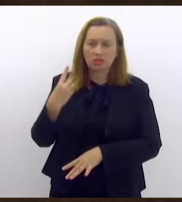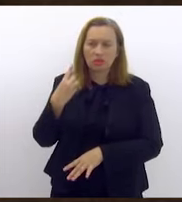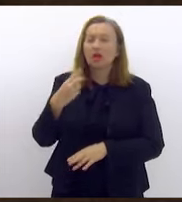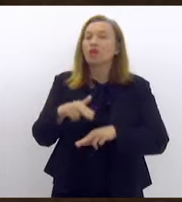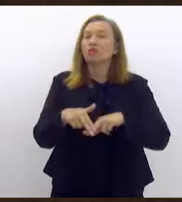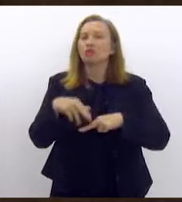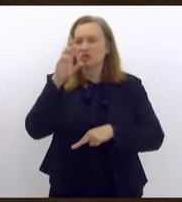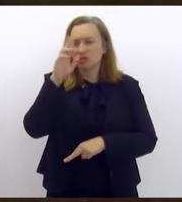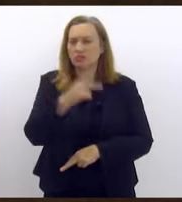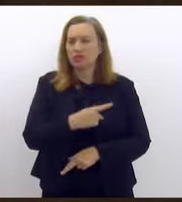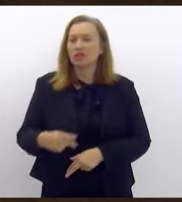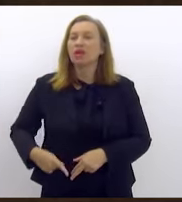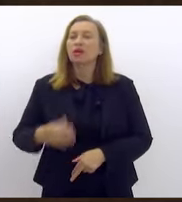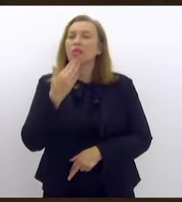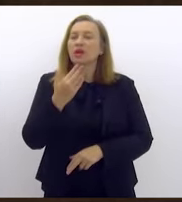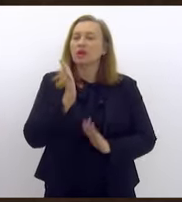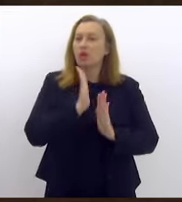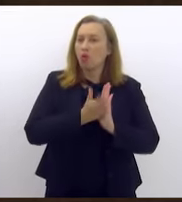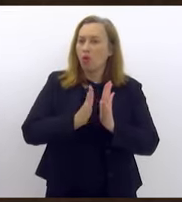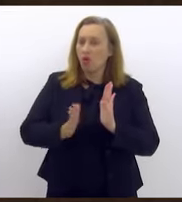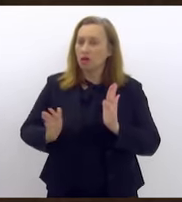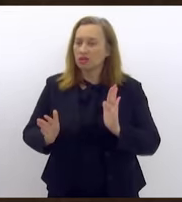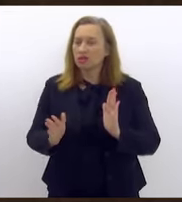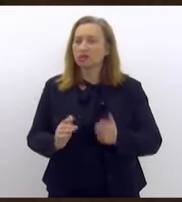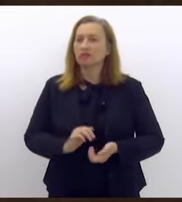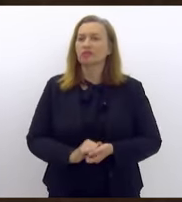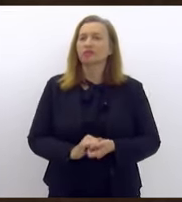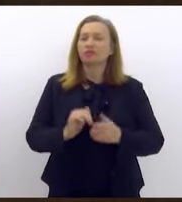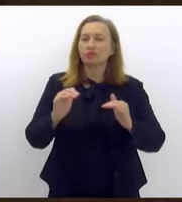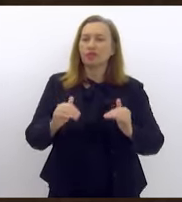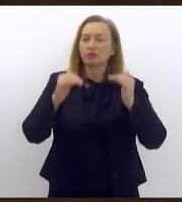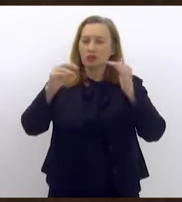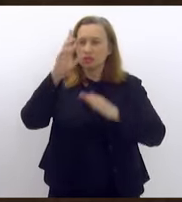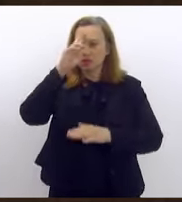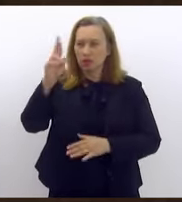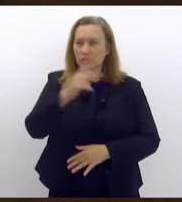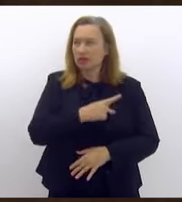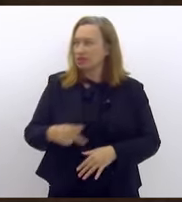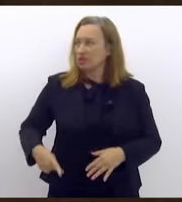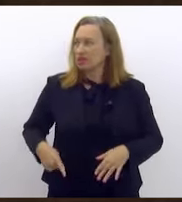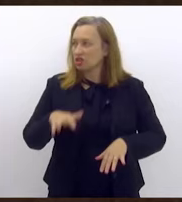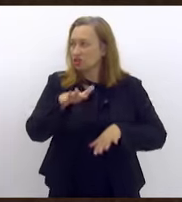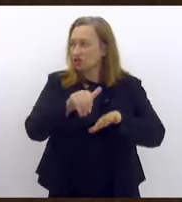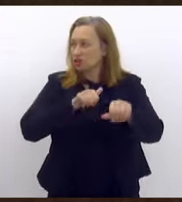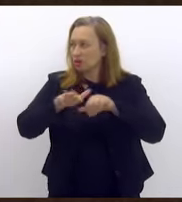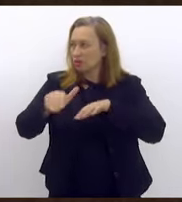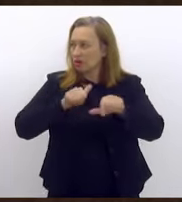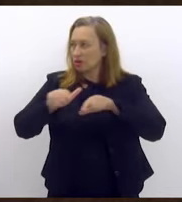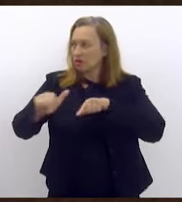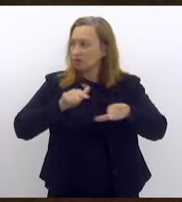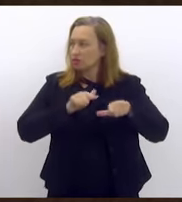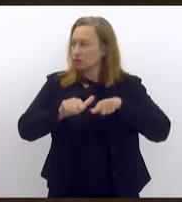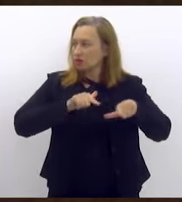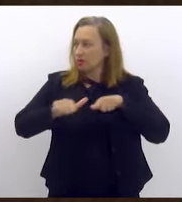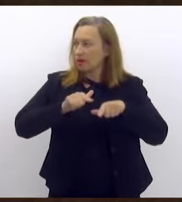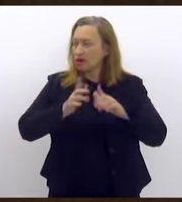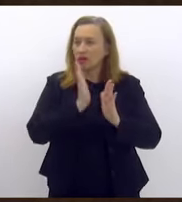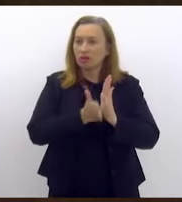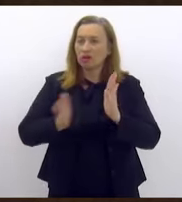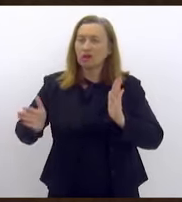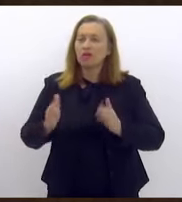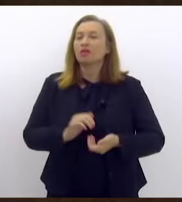sentido, presidente, pedir questão de ordem para Vossa Excelência, se possível, chamar os trabalhos à ordem para refazer, nesse